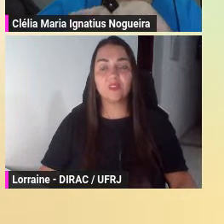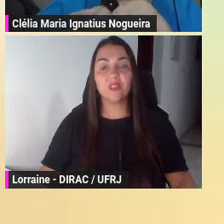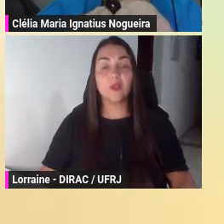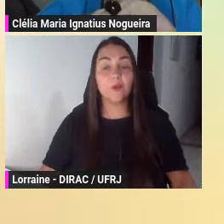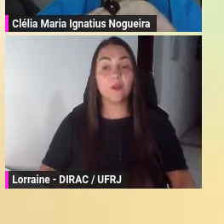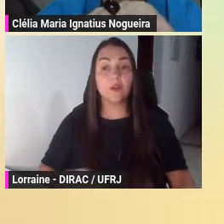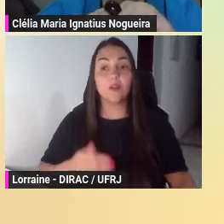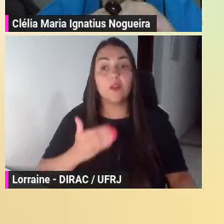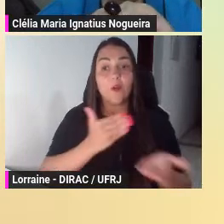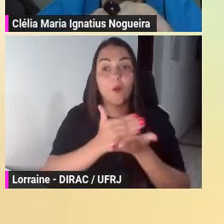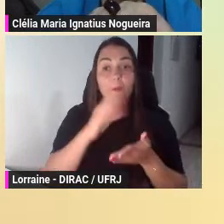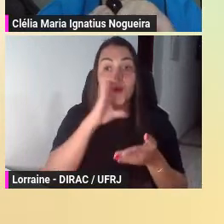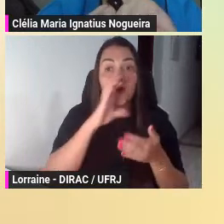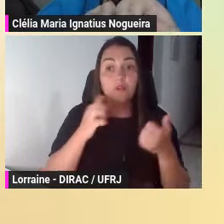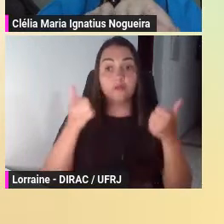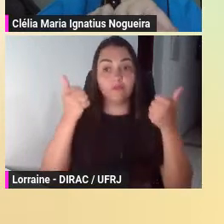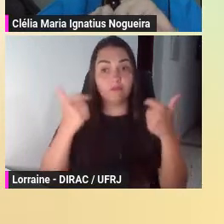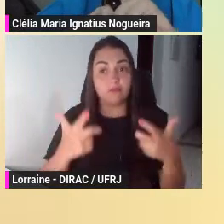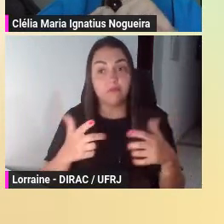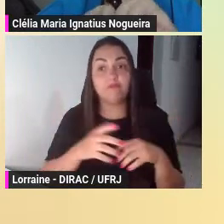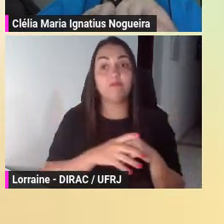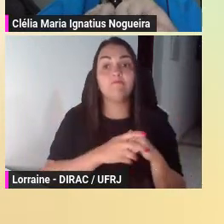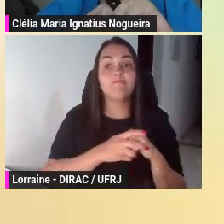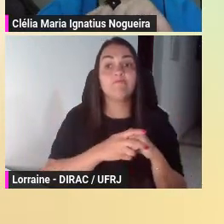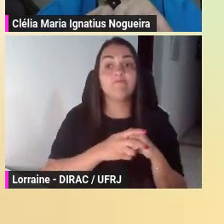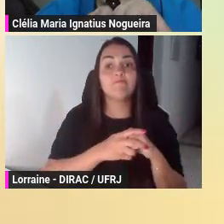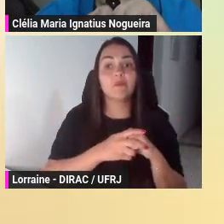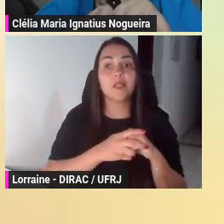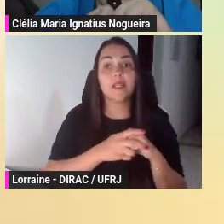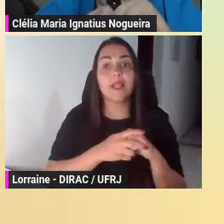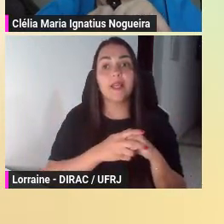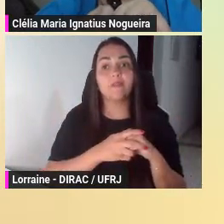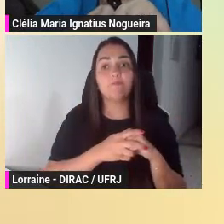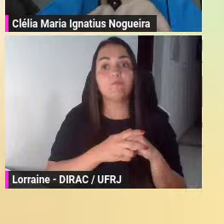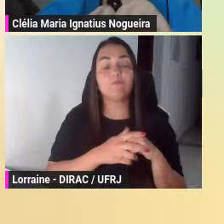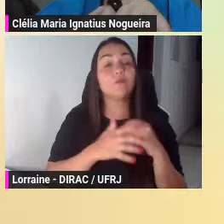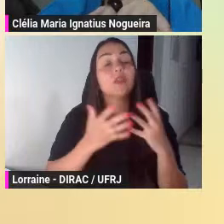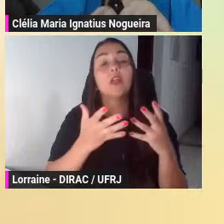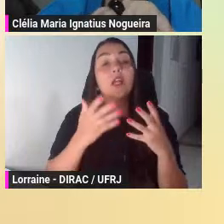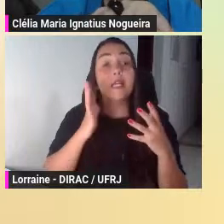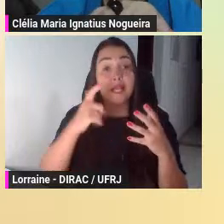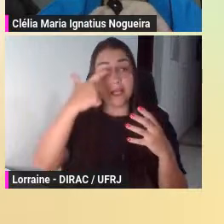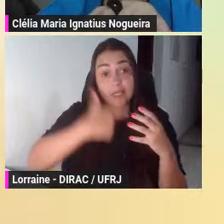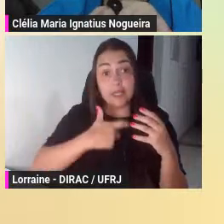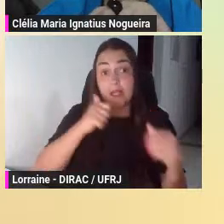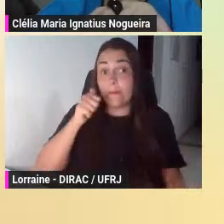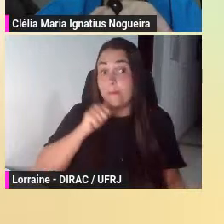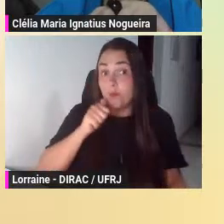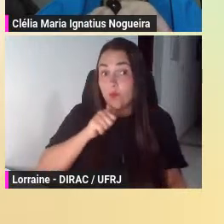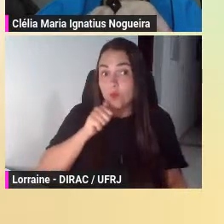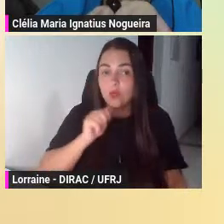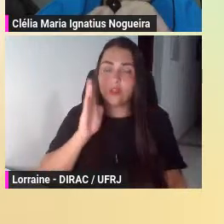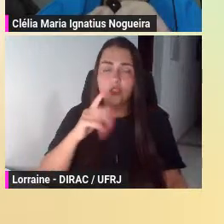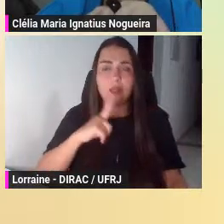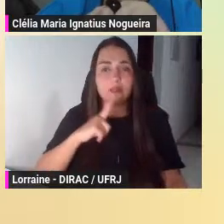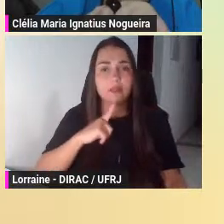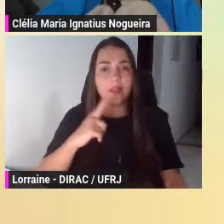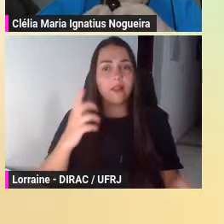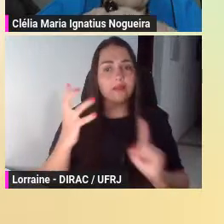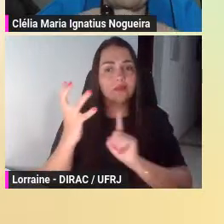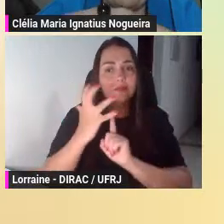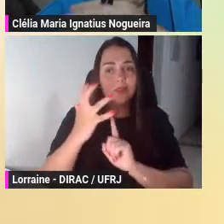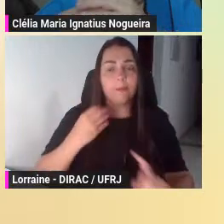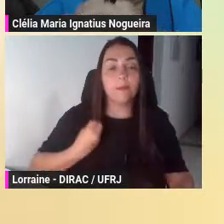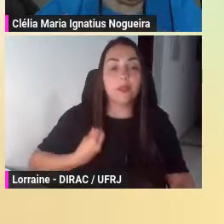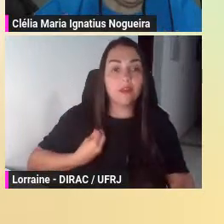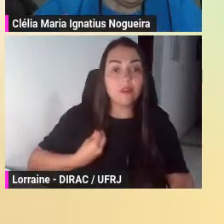fato de ser mulher já direcionou a minha carreira, a minha vida, de coisas